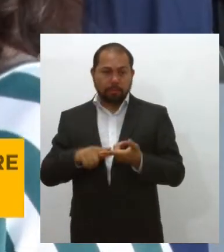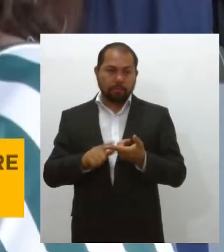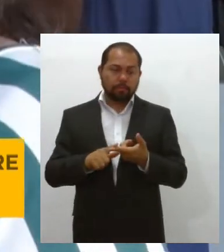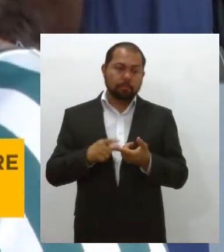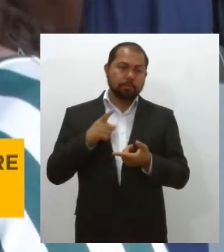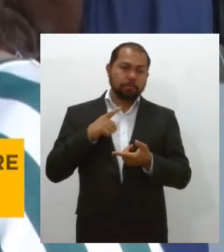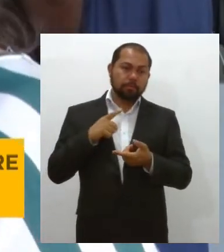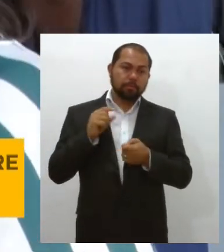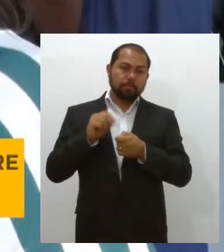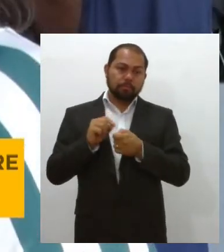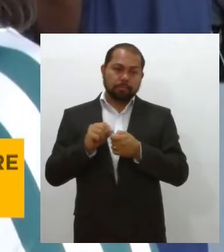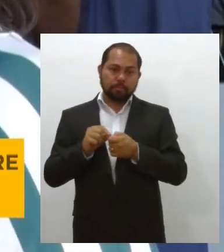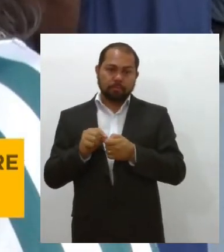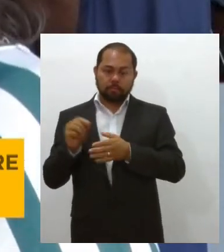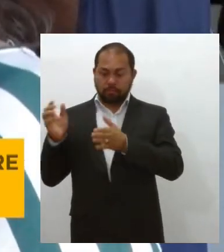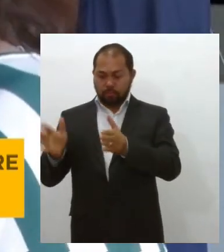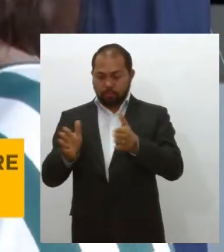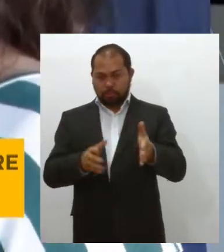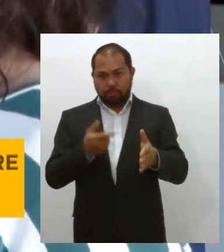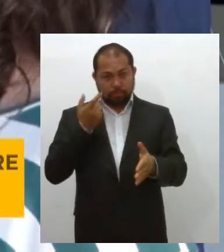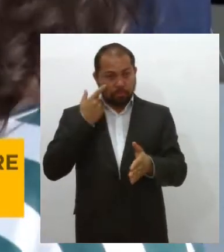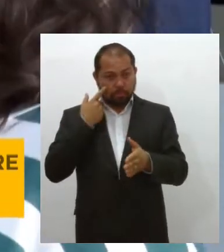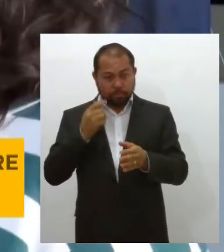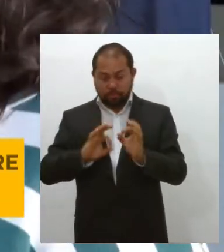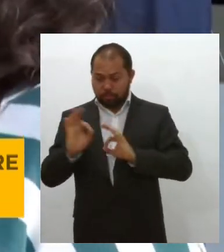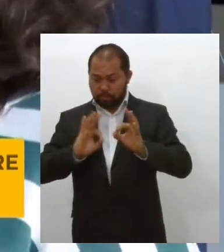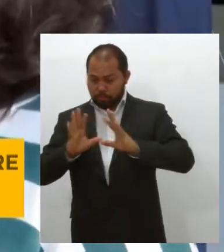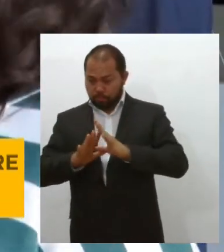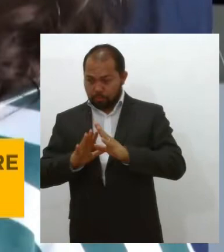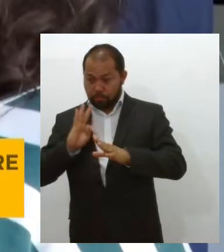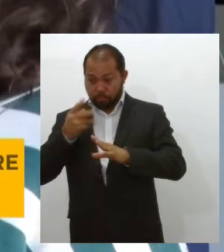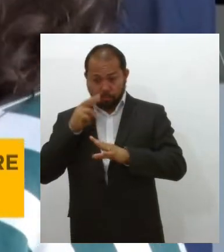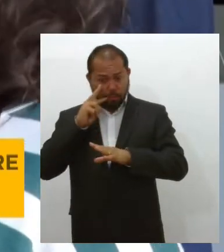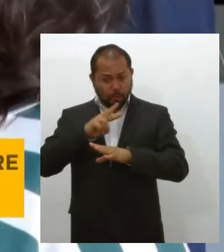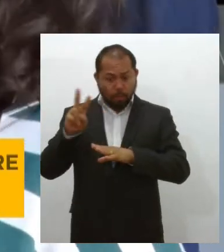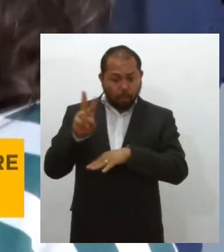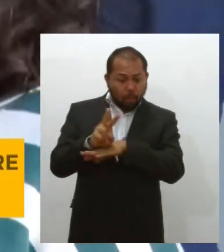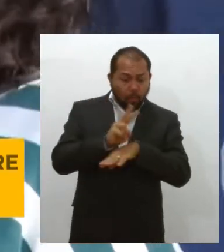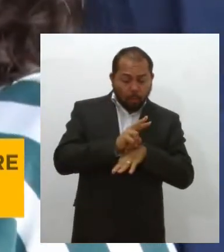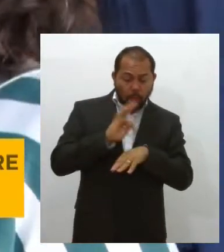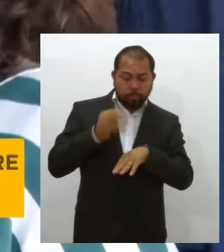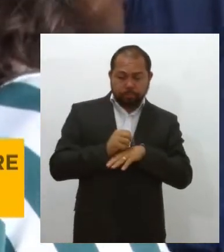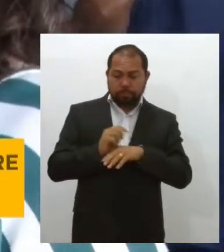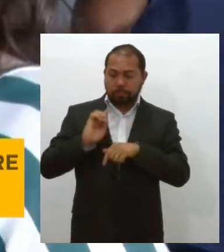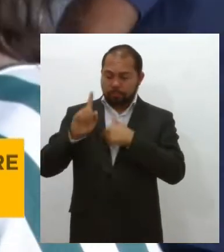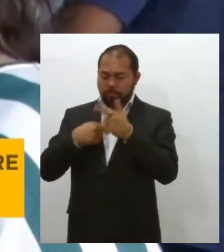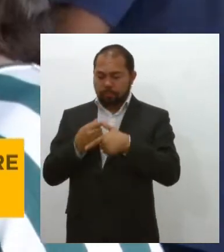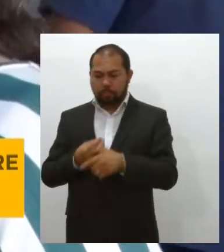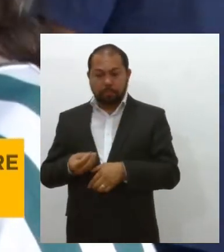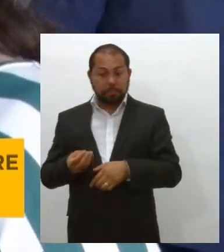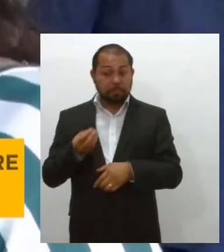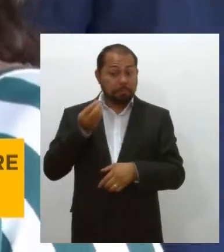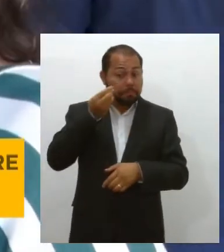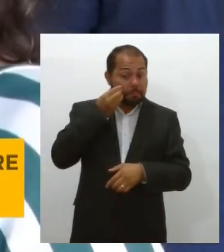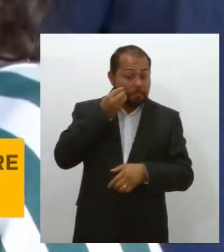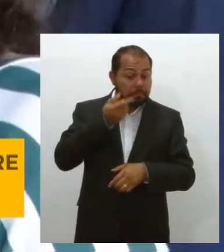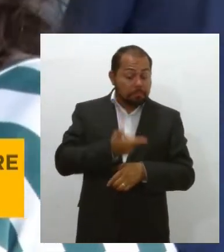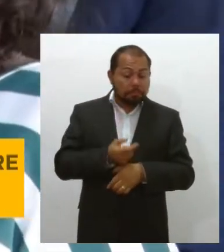conferência de tudo. A sessão é preparada, tudo é conferido, checado. Depois, se realmente aquela sessão